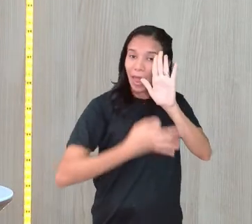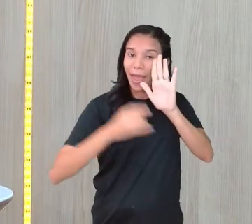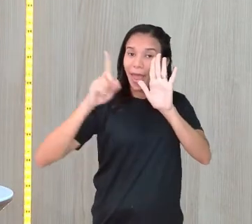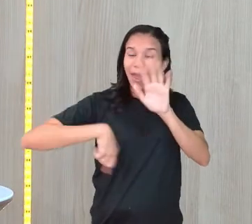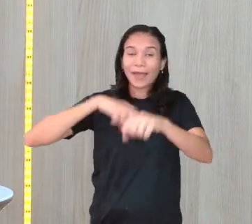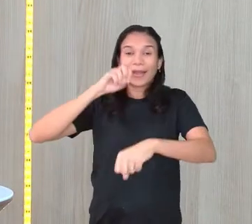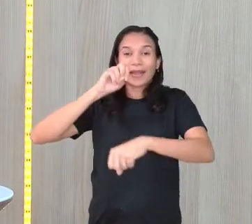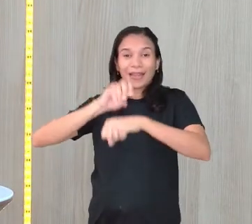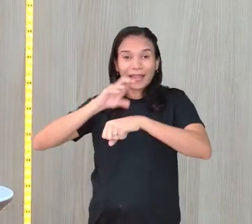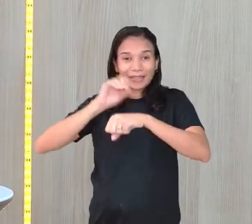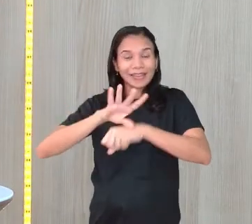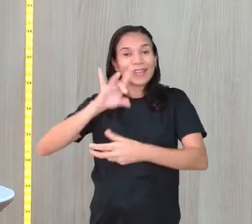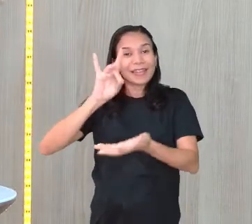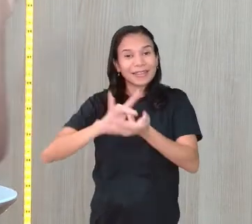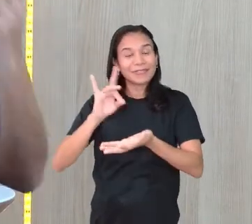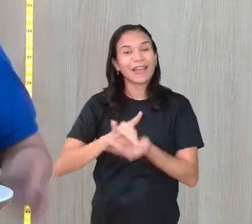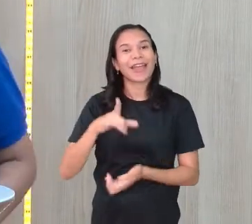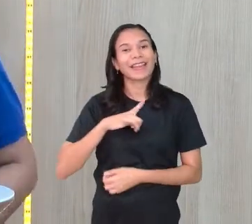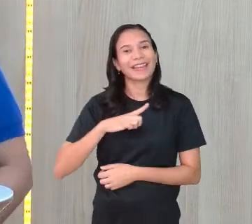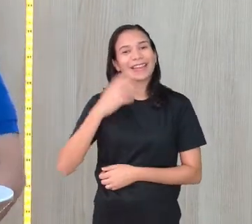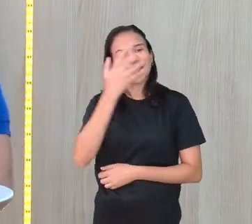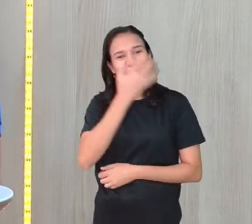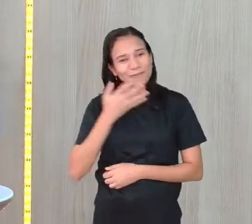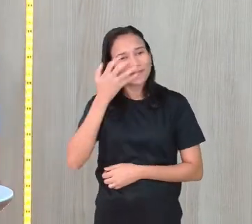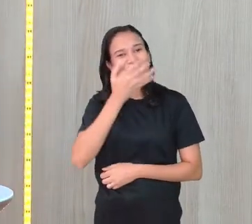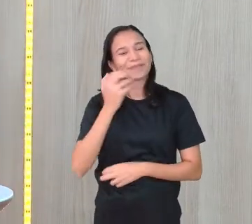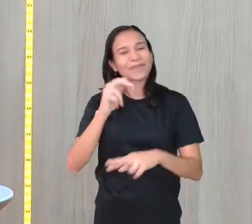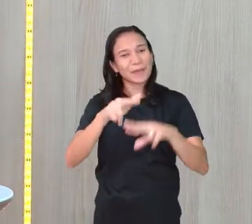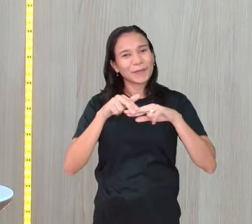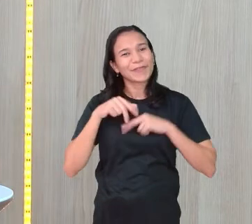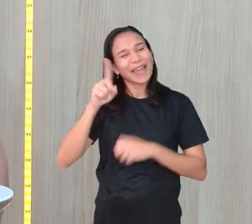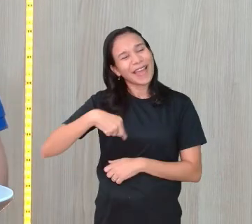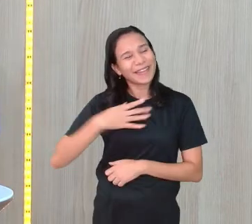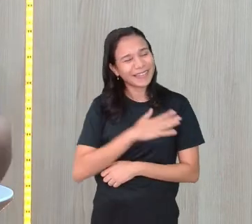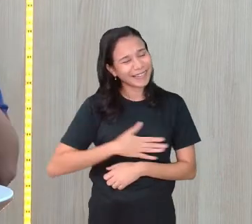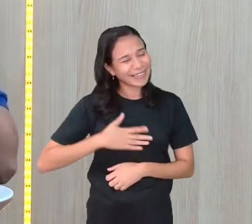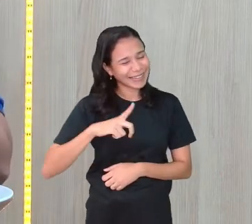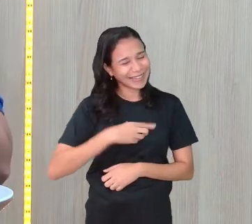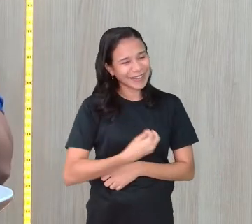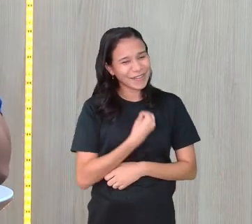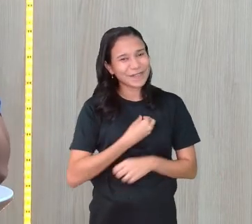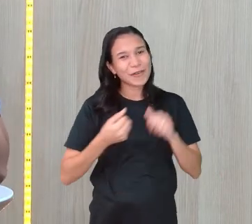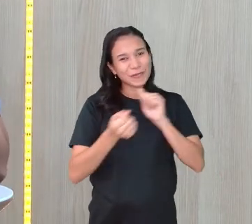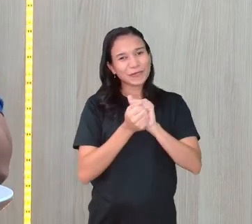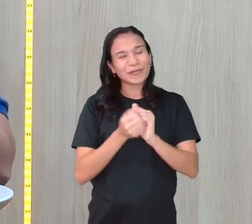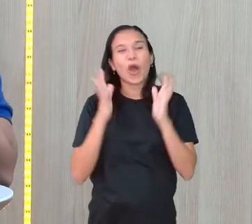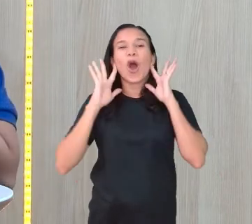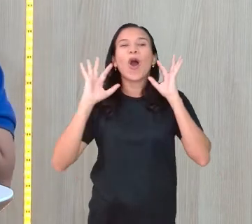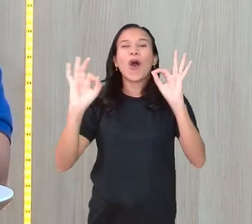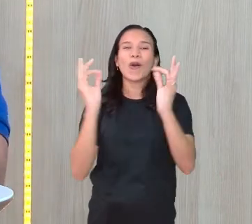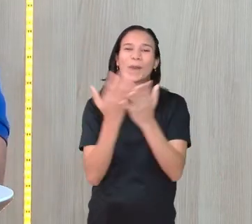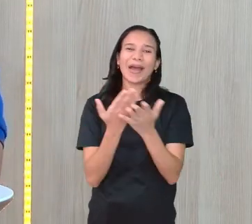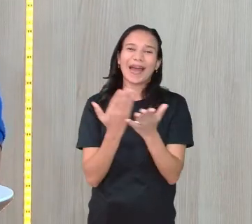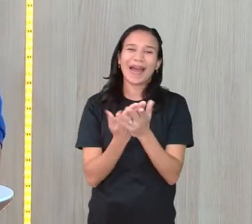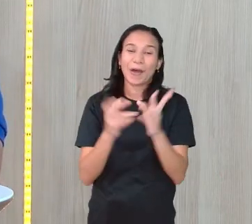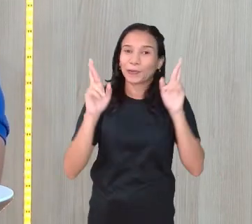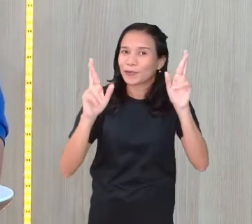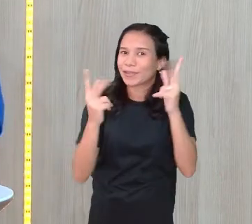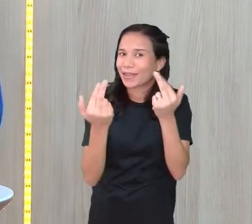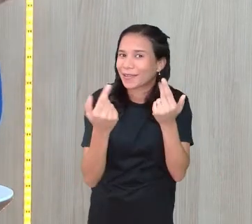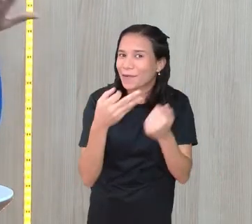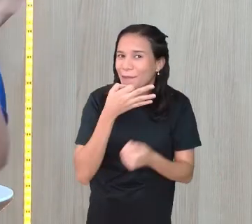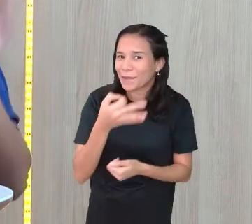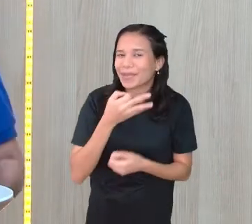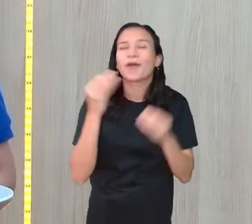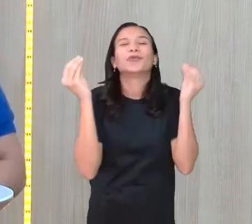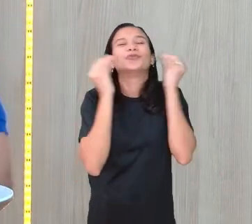que é, de fato, essa música. E como sempre, foi um prazer estar aqui. Eu achei a aula incrível. Eu espero que vocês tenham achado também.